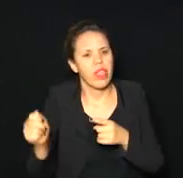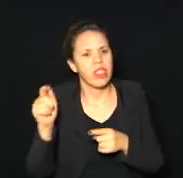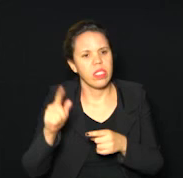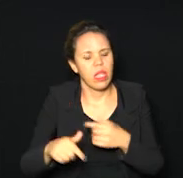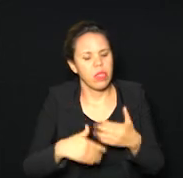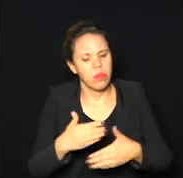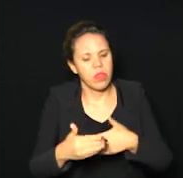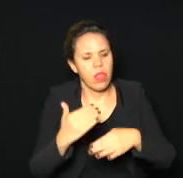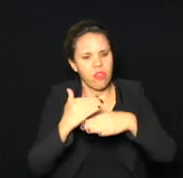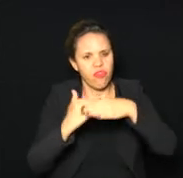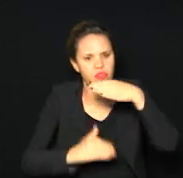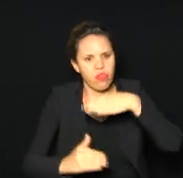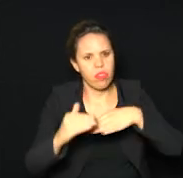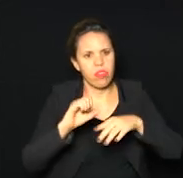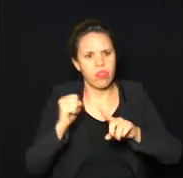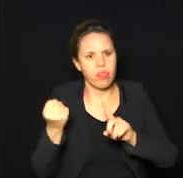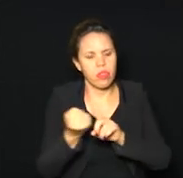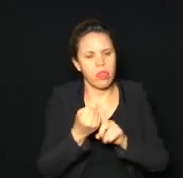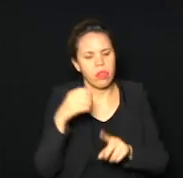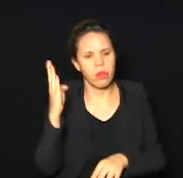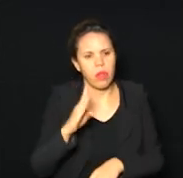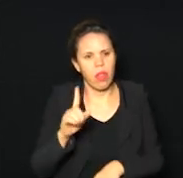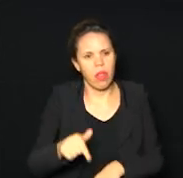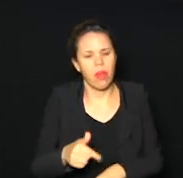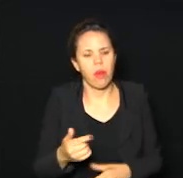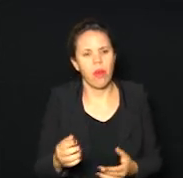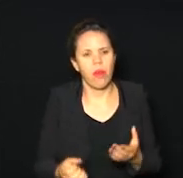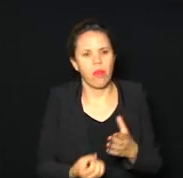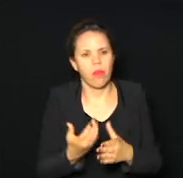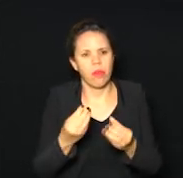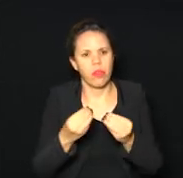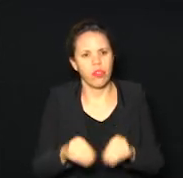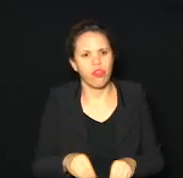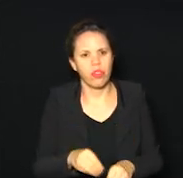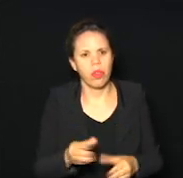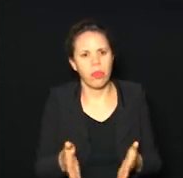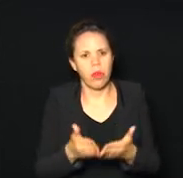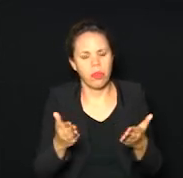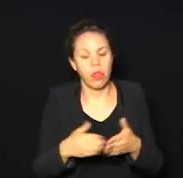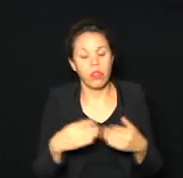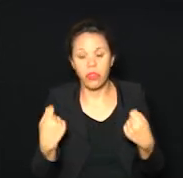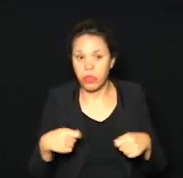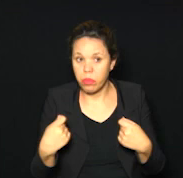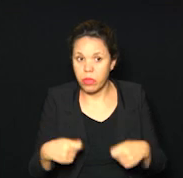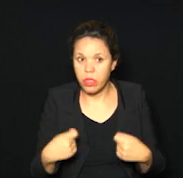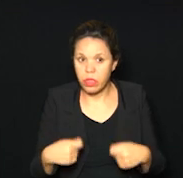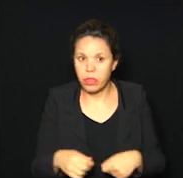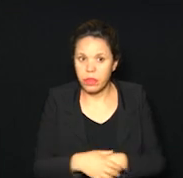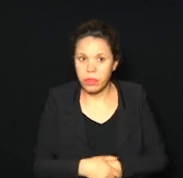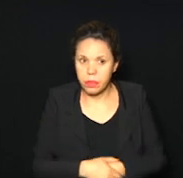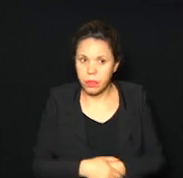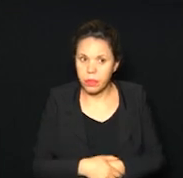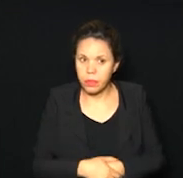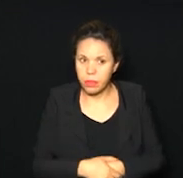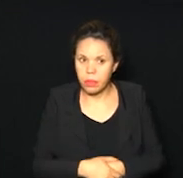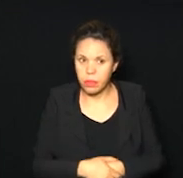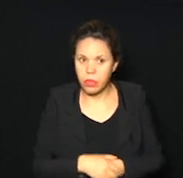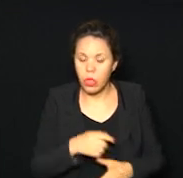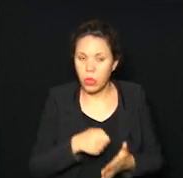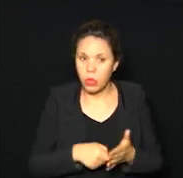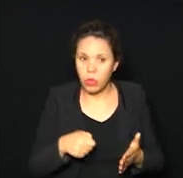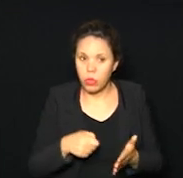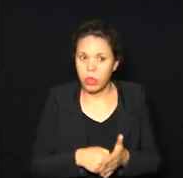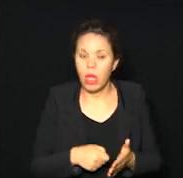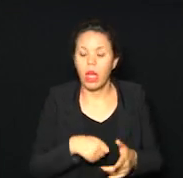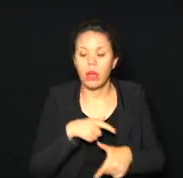a desigualdade social no Brasil é mortal para os pobres. A gente precisa, para os pobres, para a classe